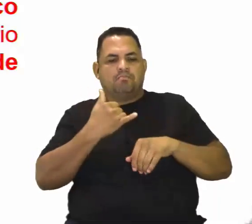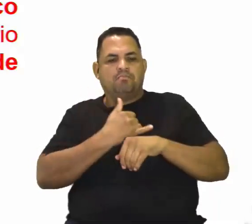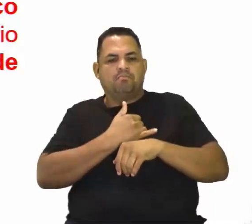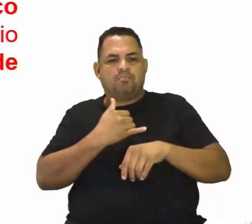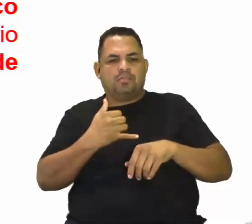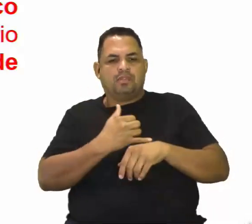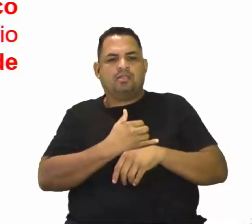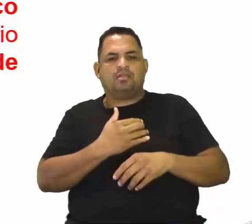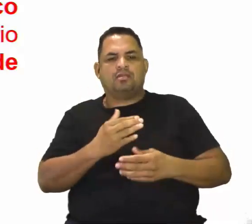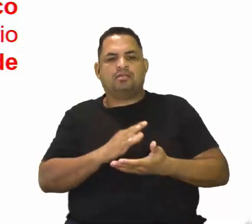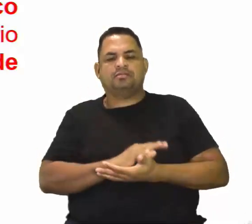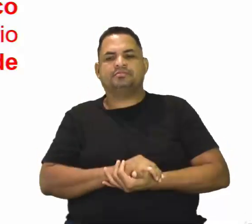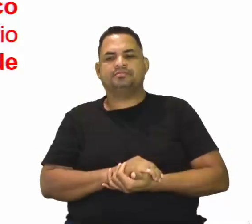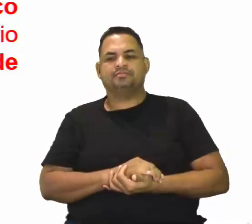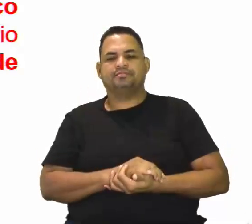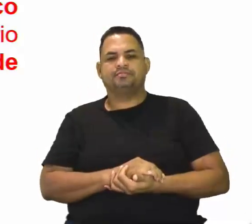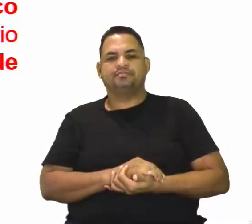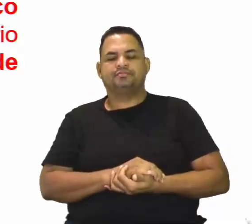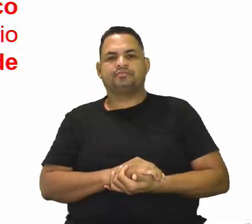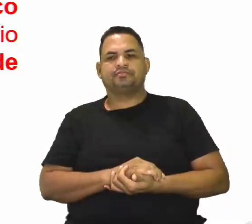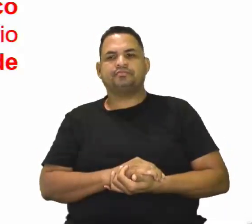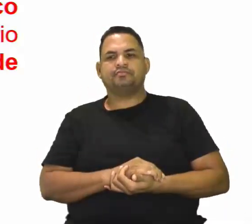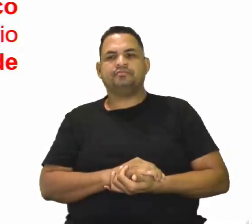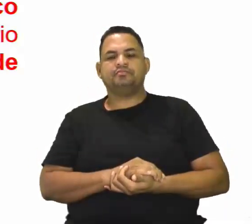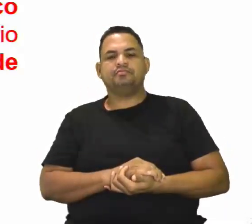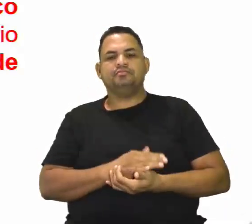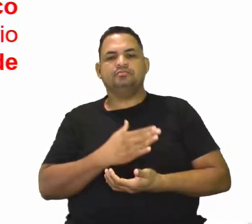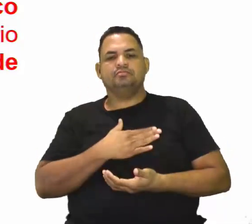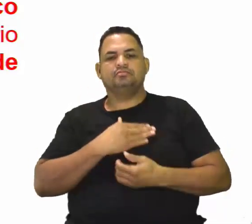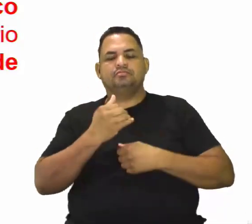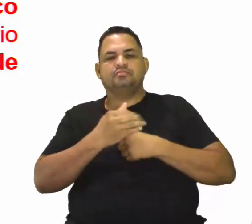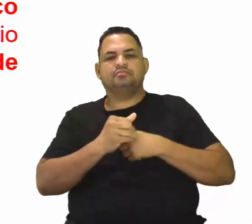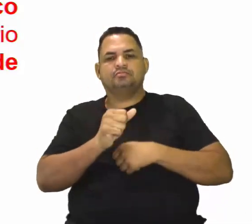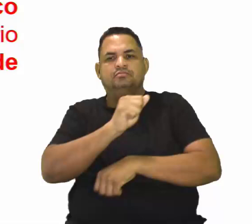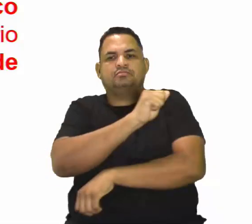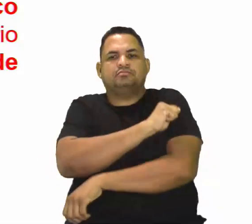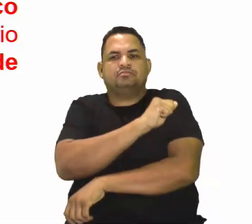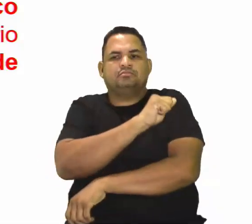minerais. E meus queridos alunos,